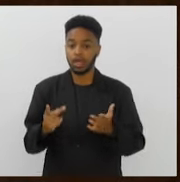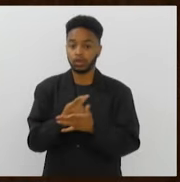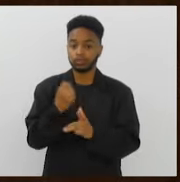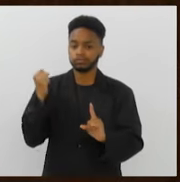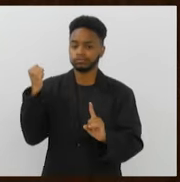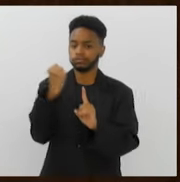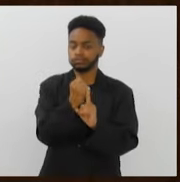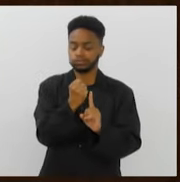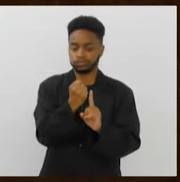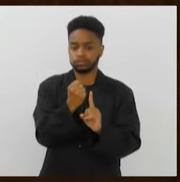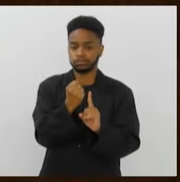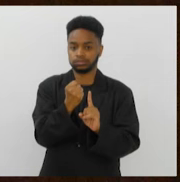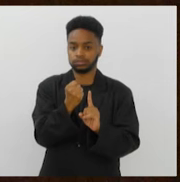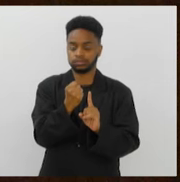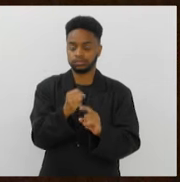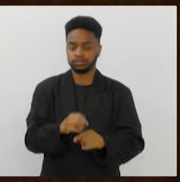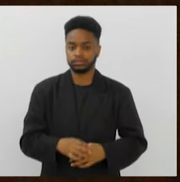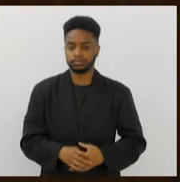assassinados.